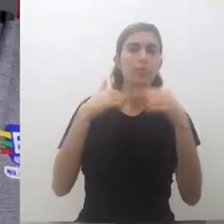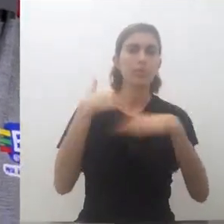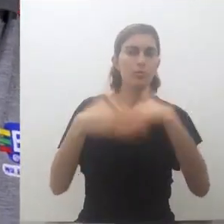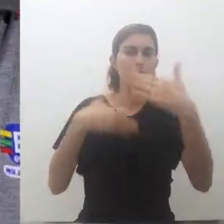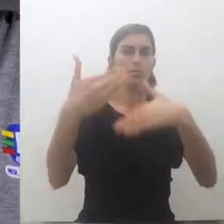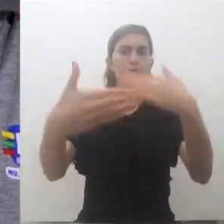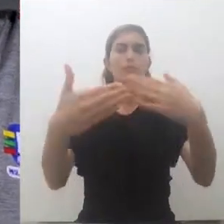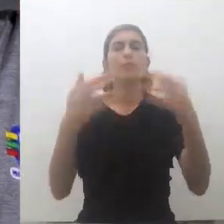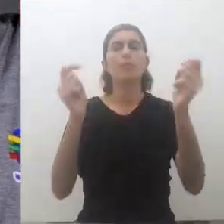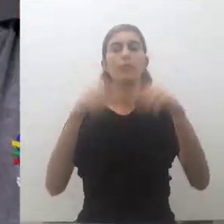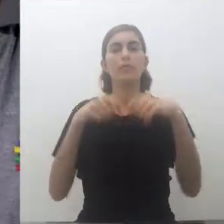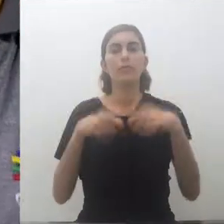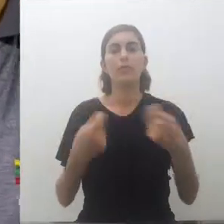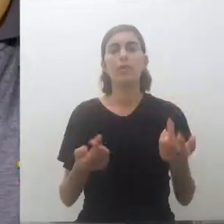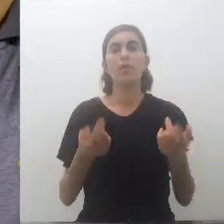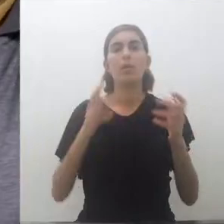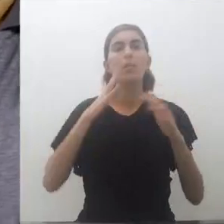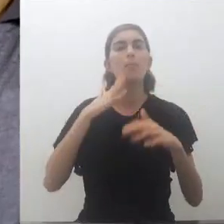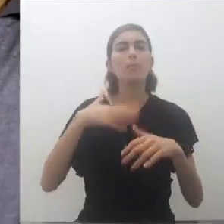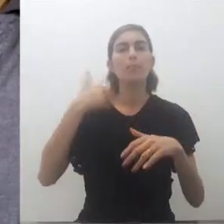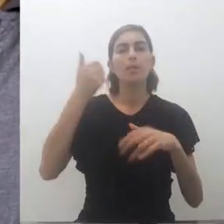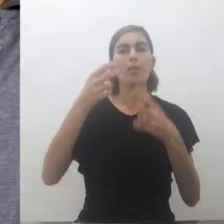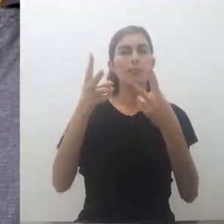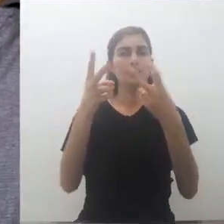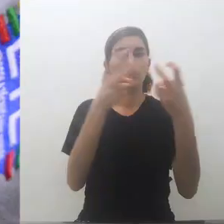que seja melhor percebida.